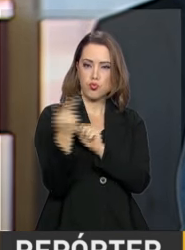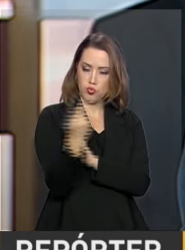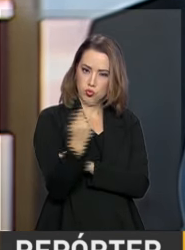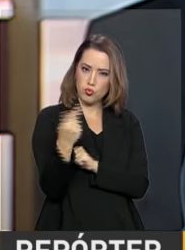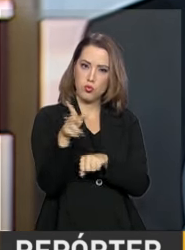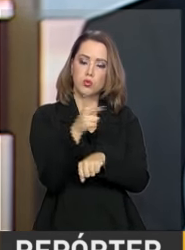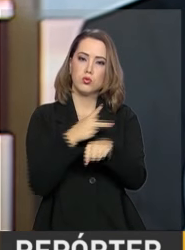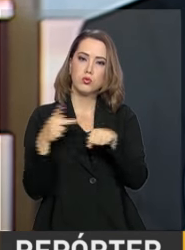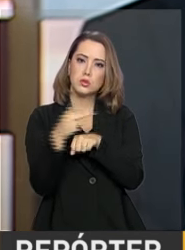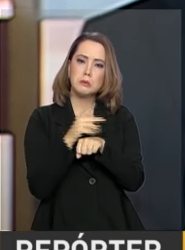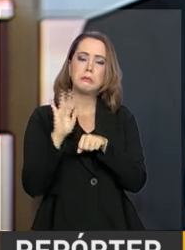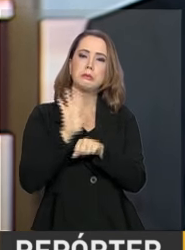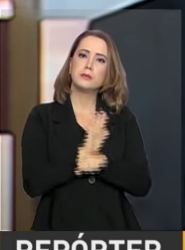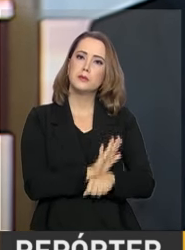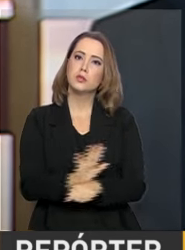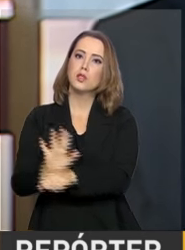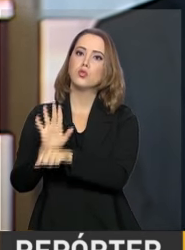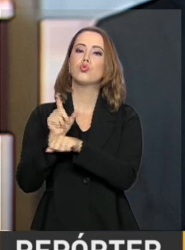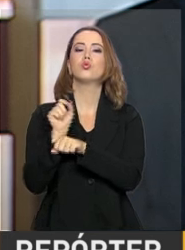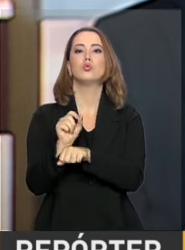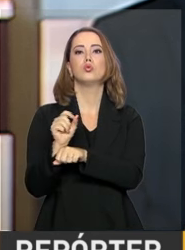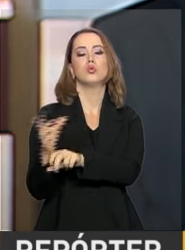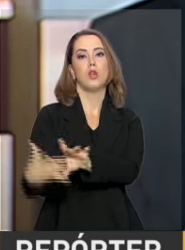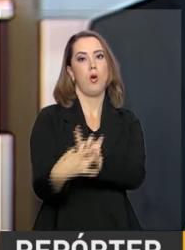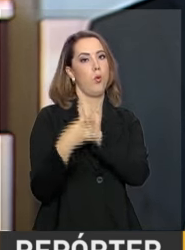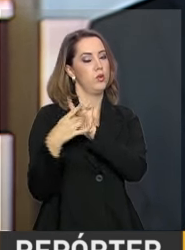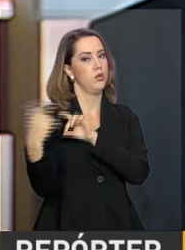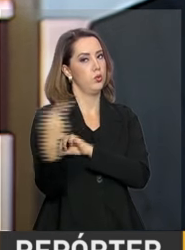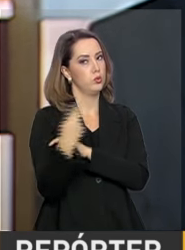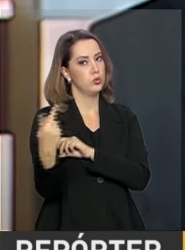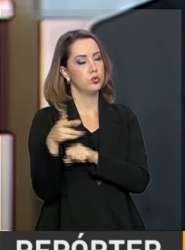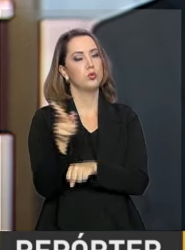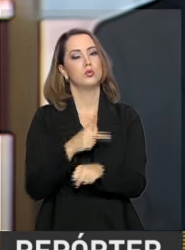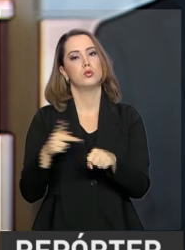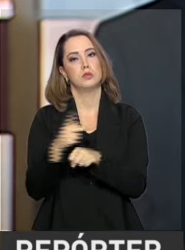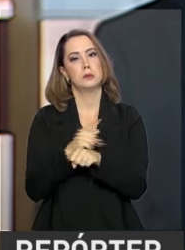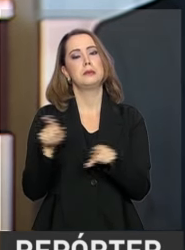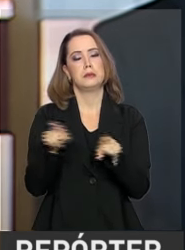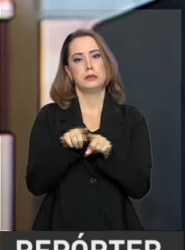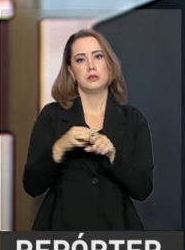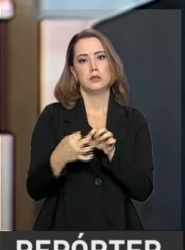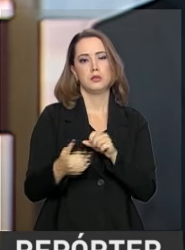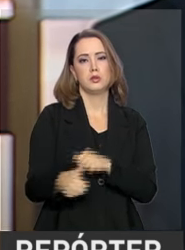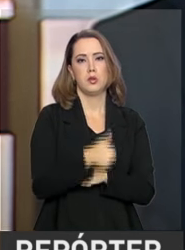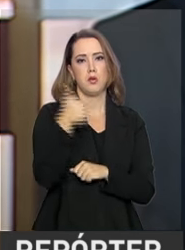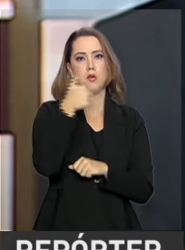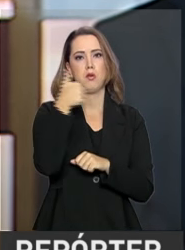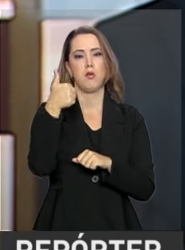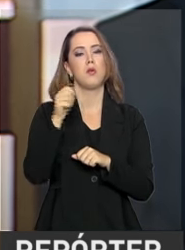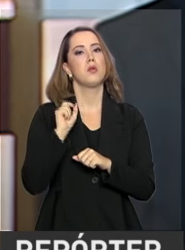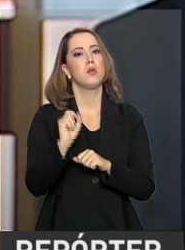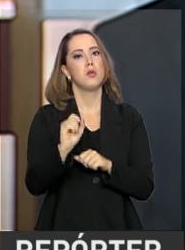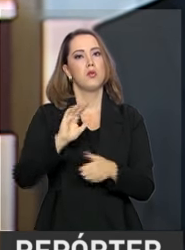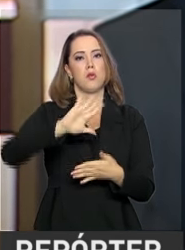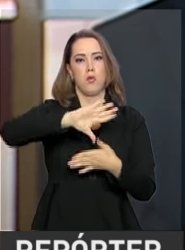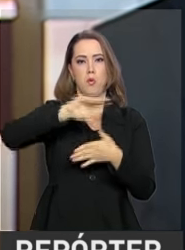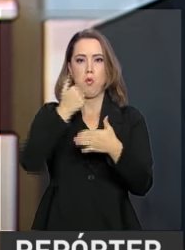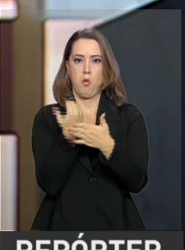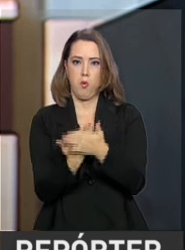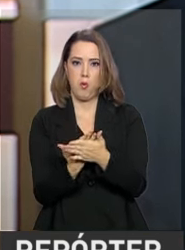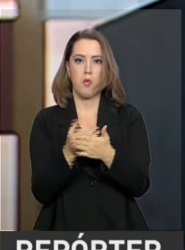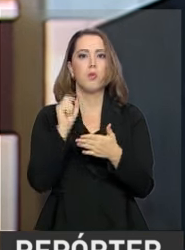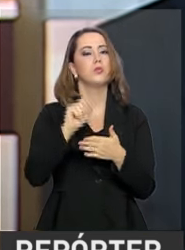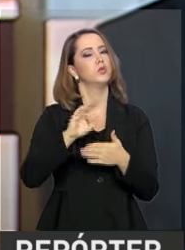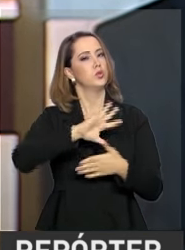ajudar à integração dos nossos dois países e também ampliar a conexão interna dentro do mercosul e do mercosul